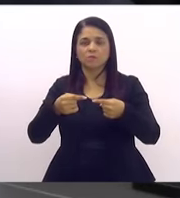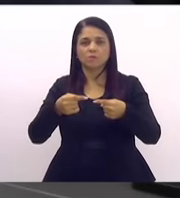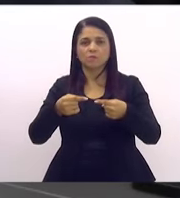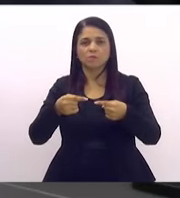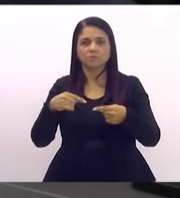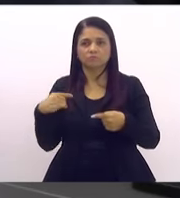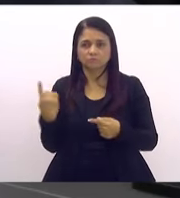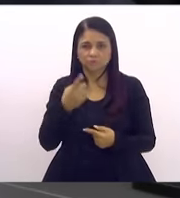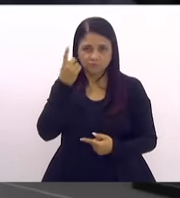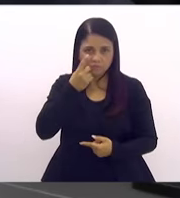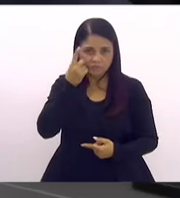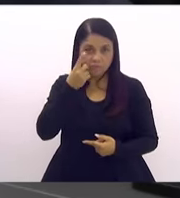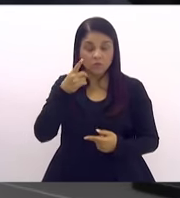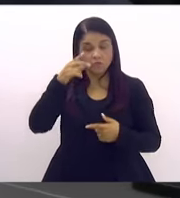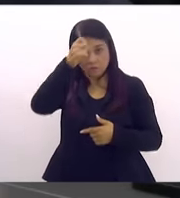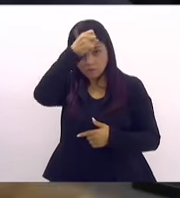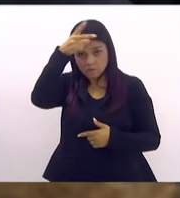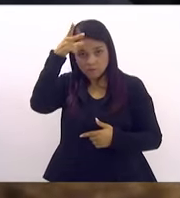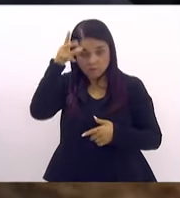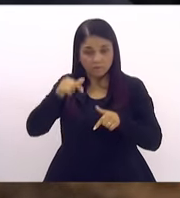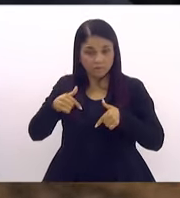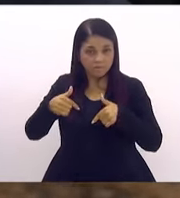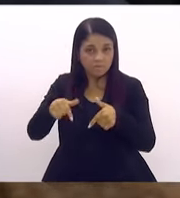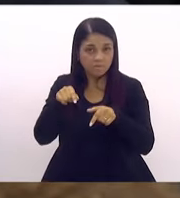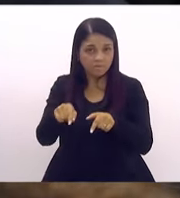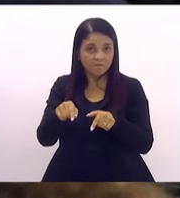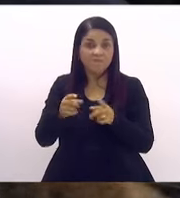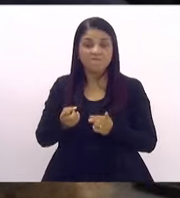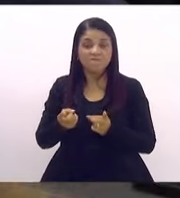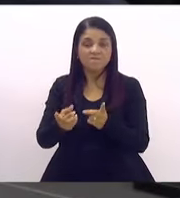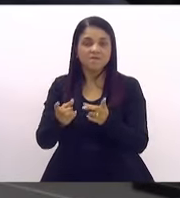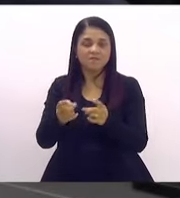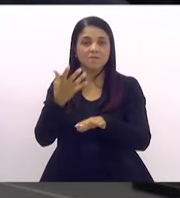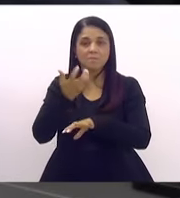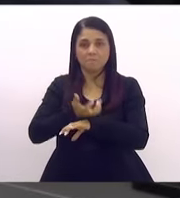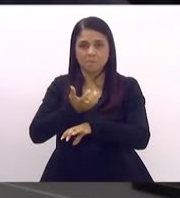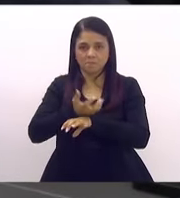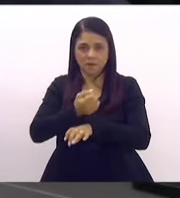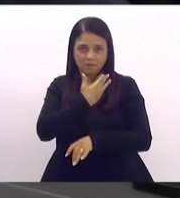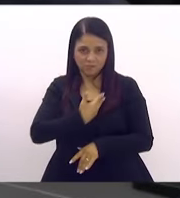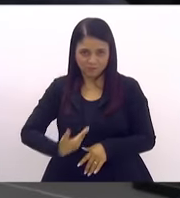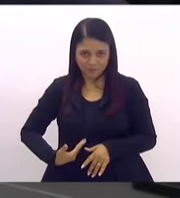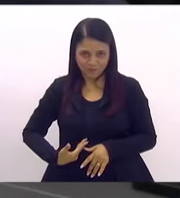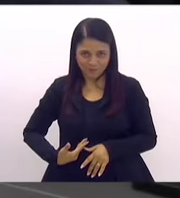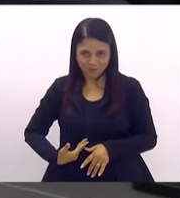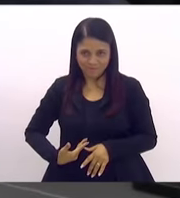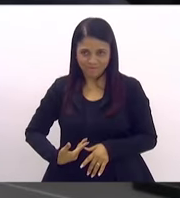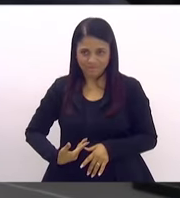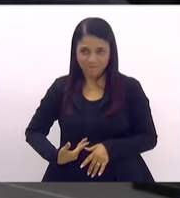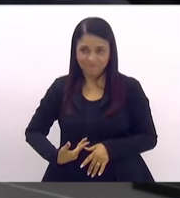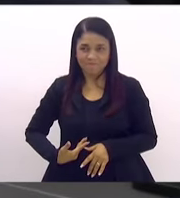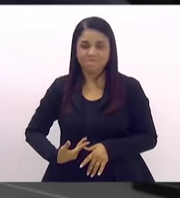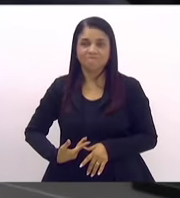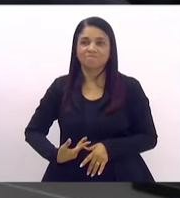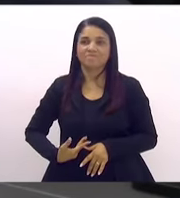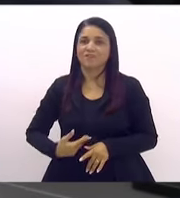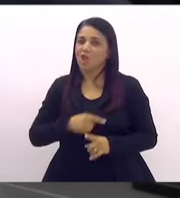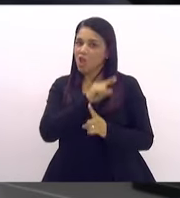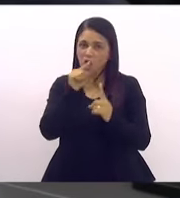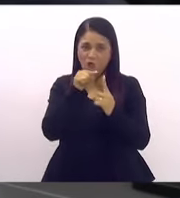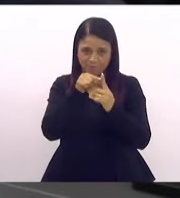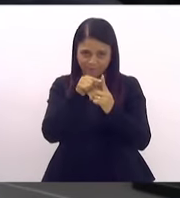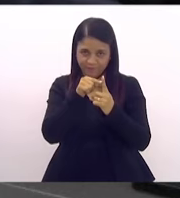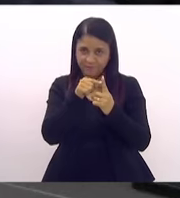do prefeito da cidade do Rio de Janeiro de vender praças públicas. Então, claro, é nítido que a missão